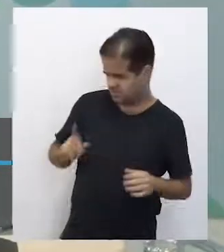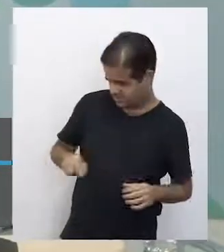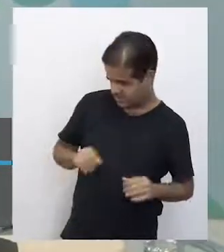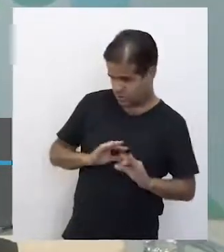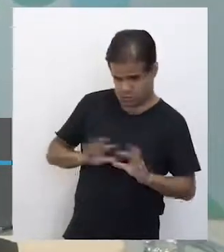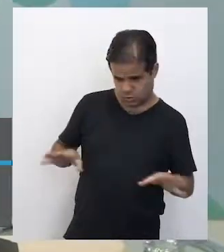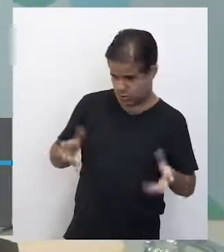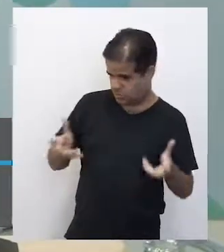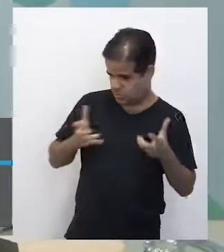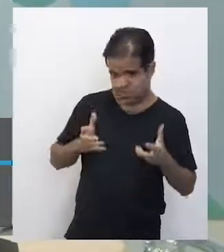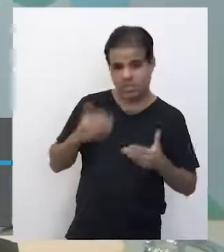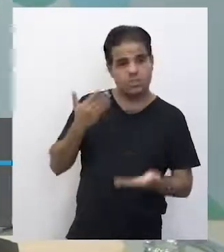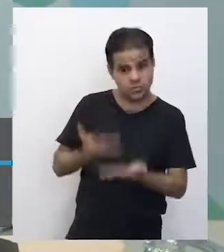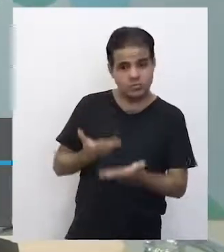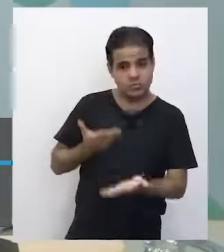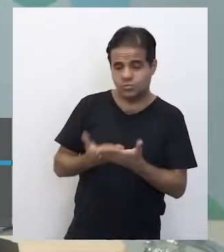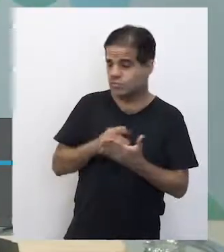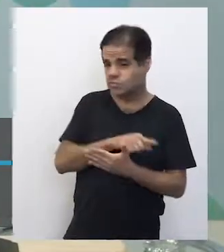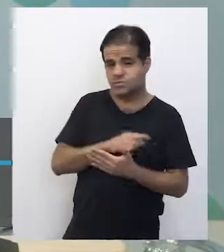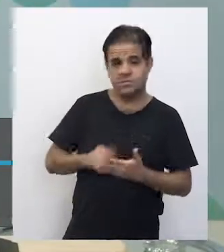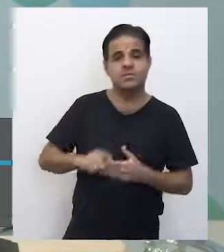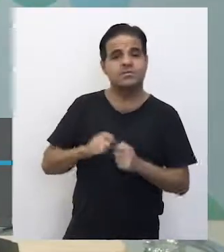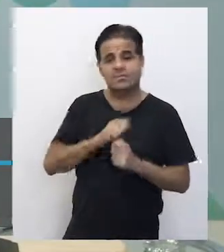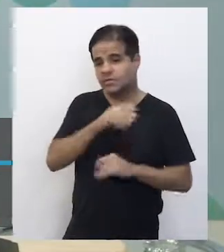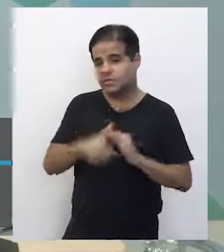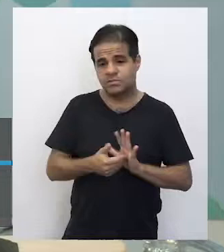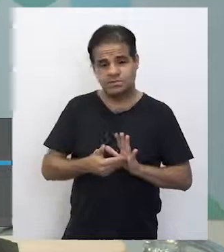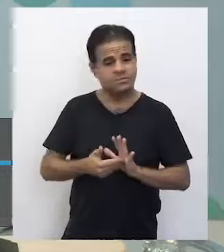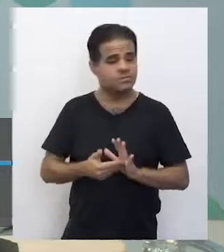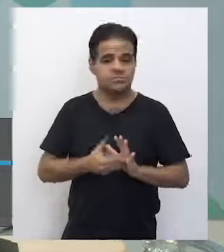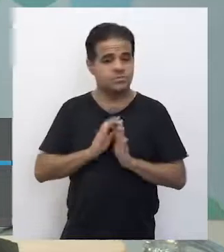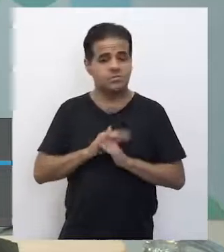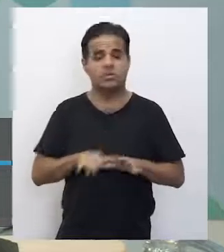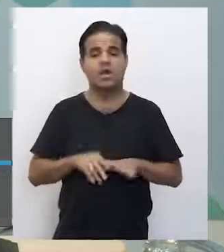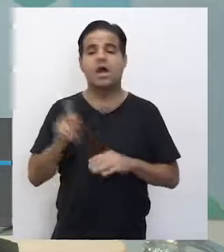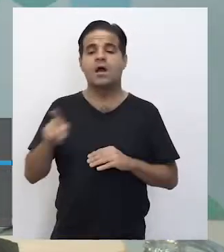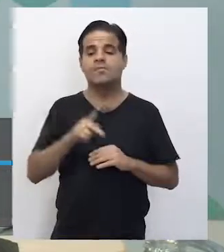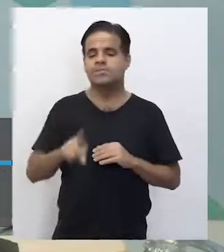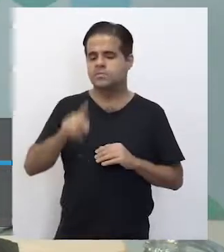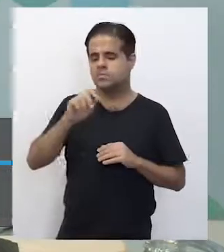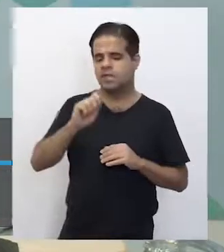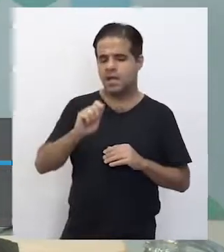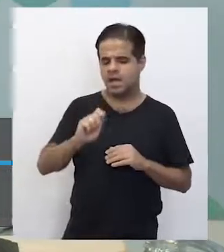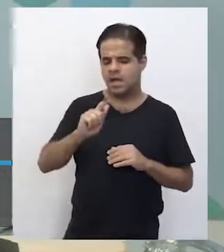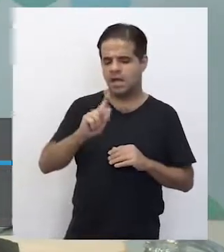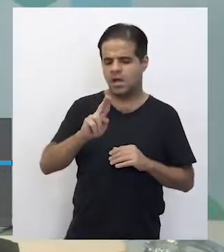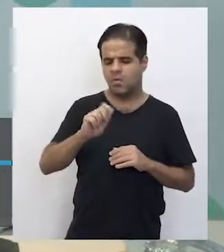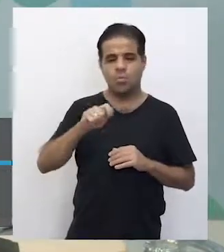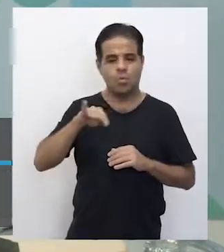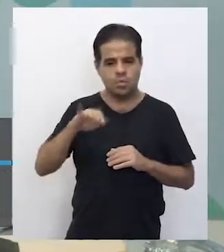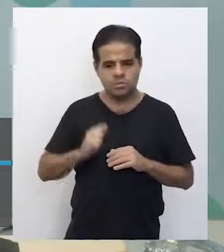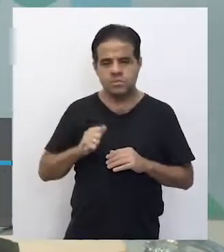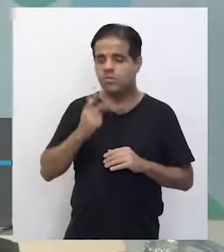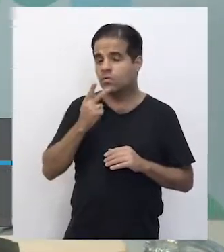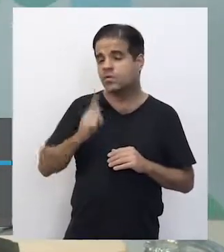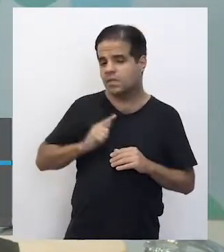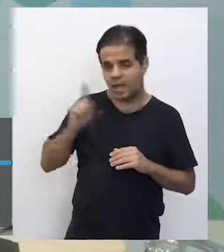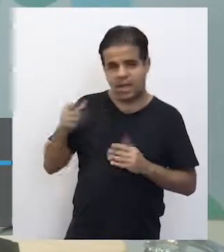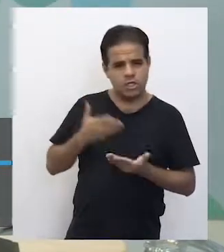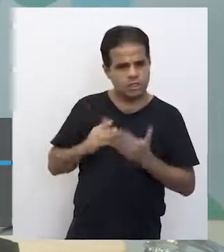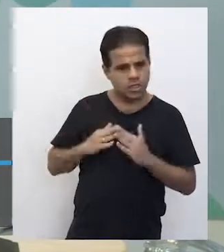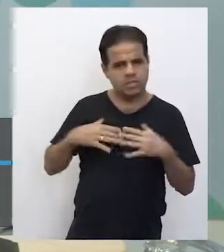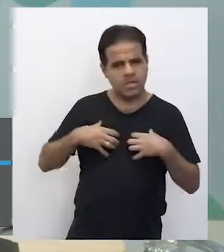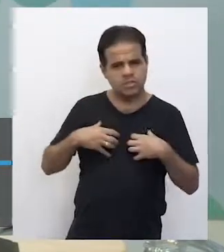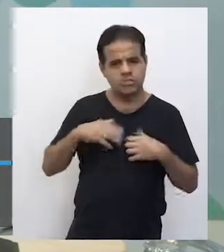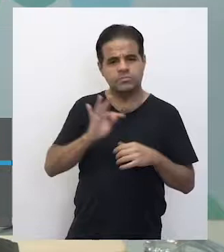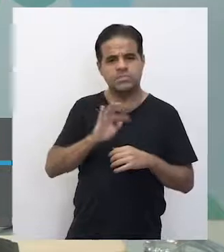só isso que a gente quer, gente, que vocês estudem e que vocês façam tudo, né? A professora Lúcia falou que na escola dela tem um tipo de TCC onde